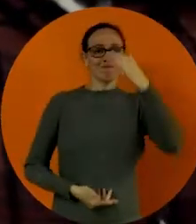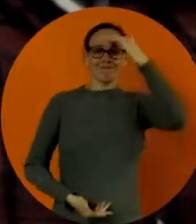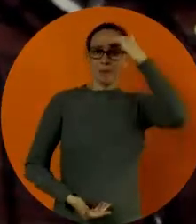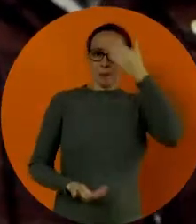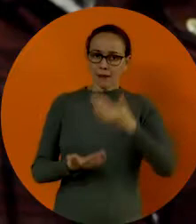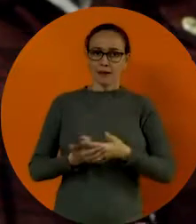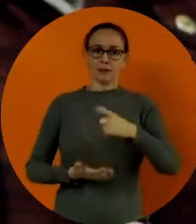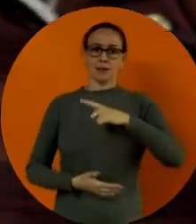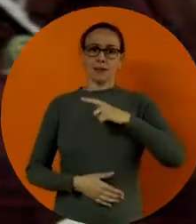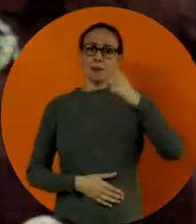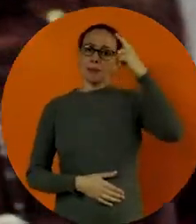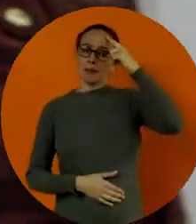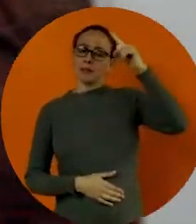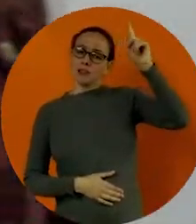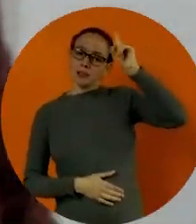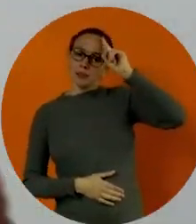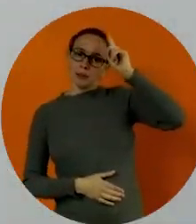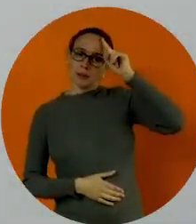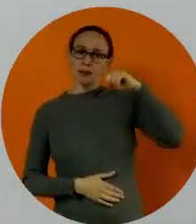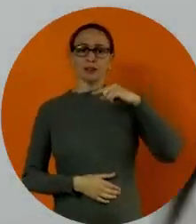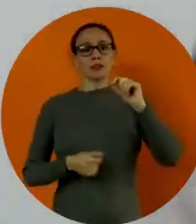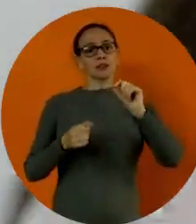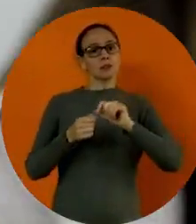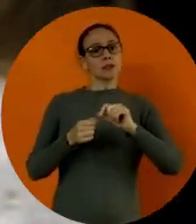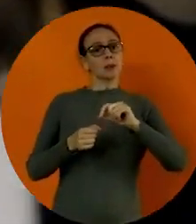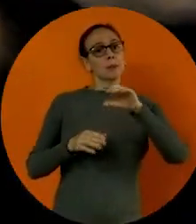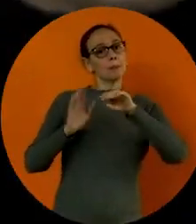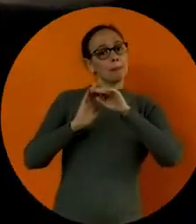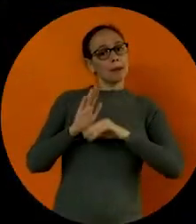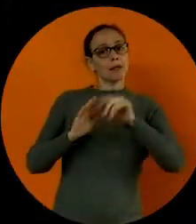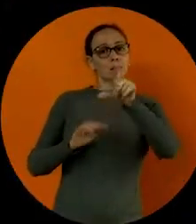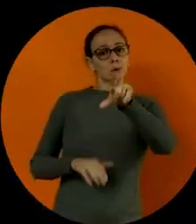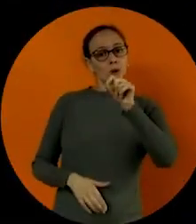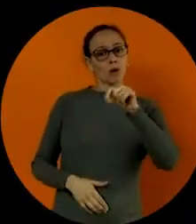todos temos que pensar diariamente para